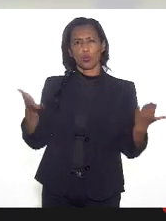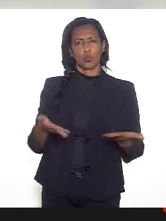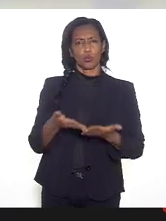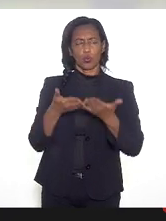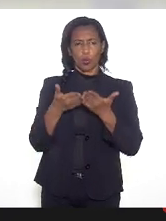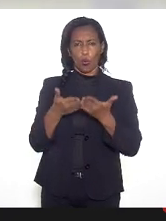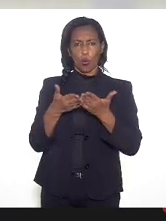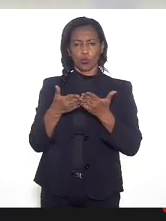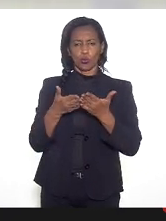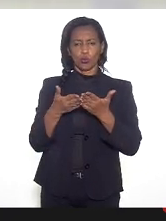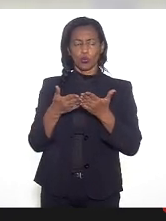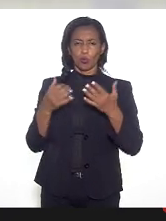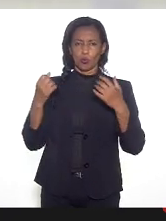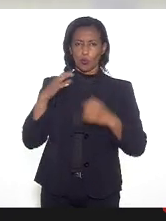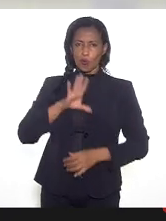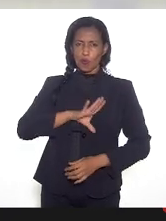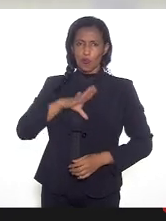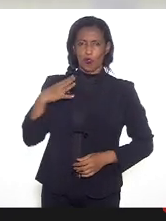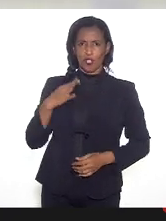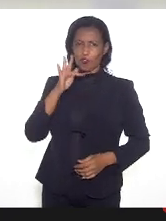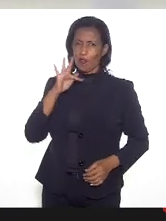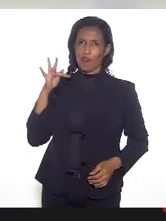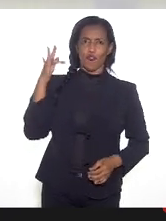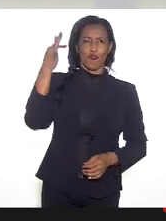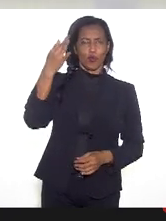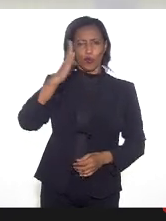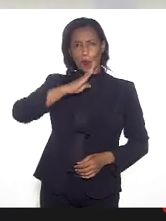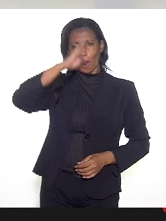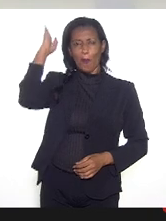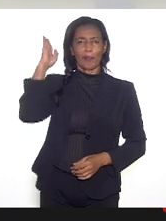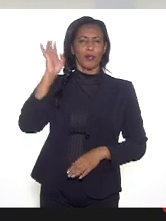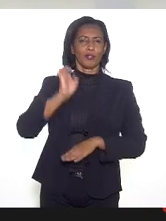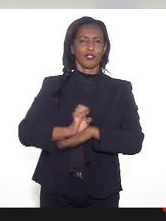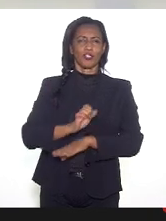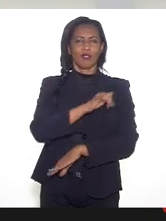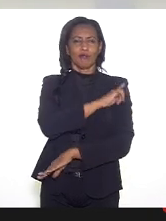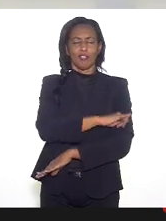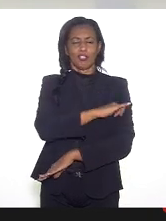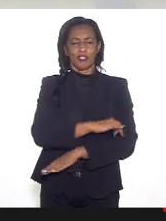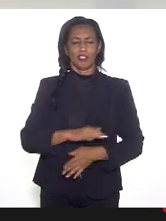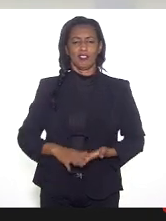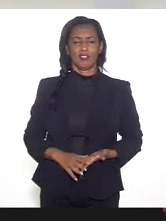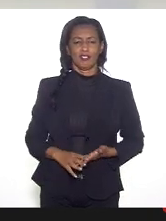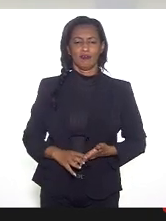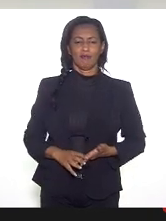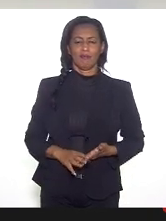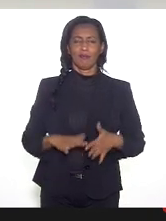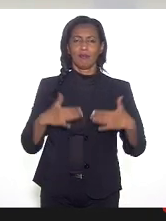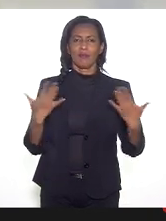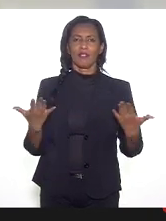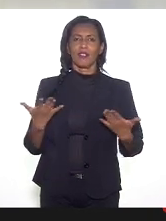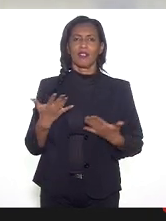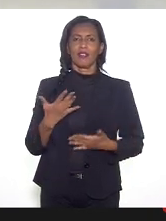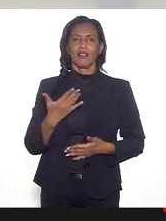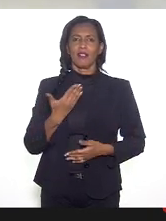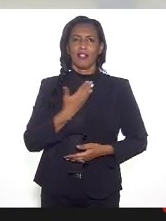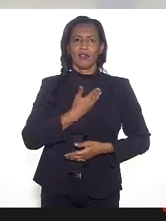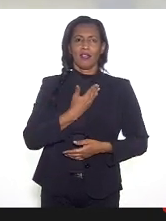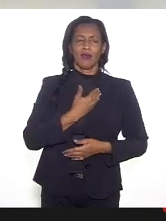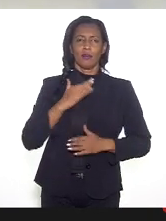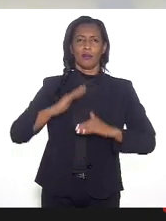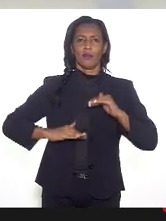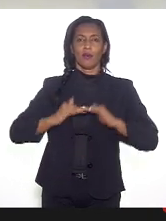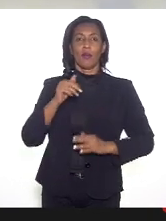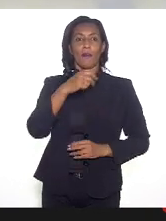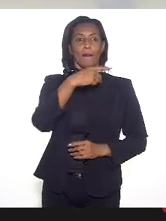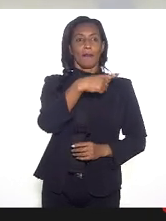dos bravos e futuros bombeiros militares do Estado do Rio de Janeiro, ao querido e competente